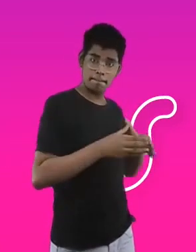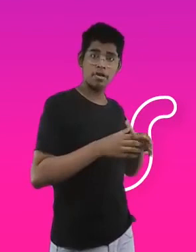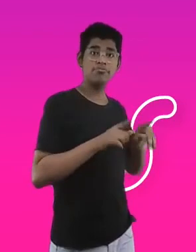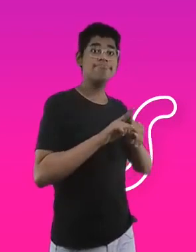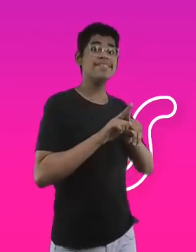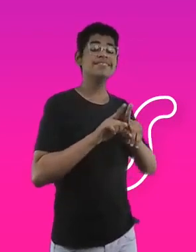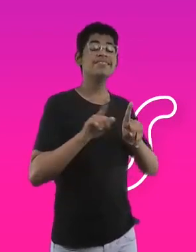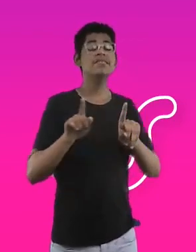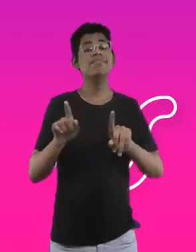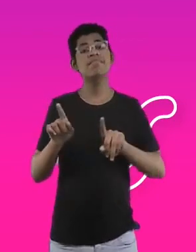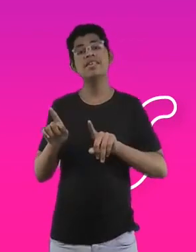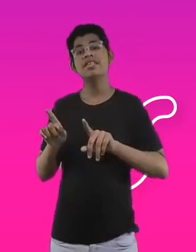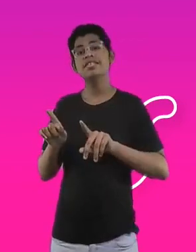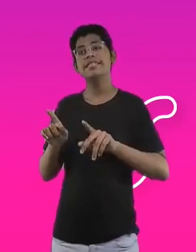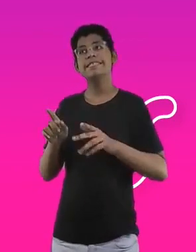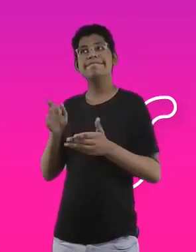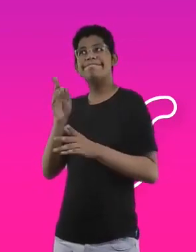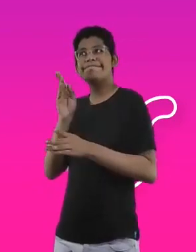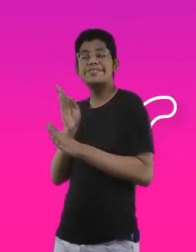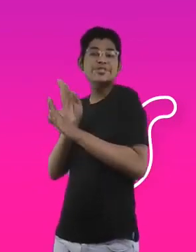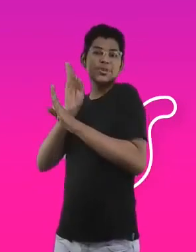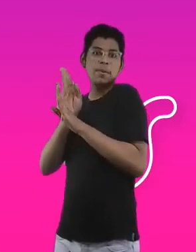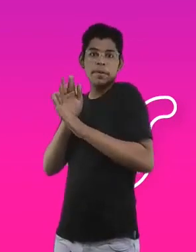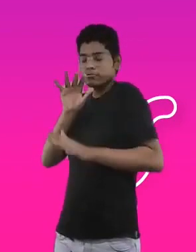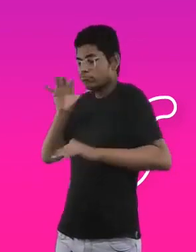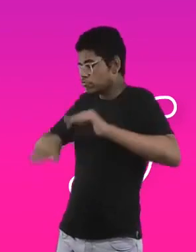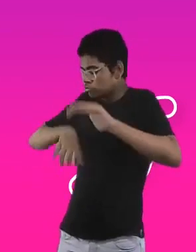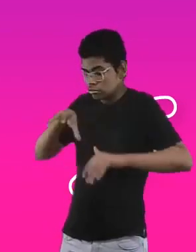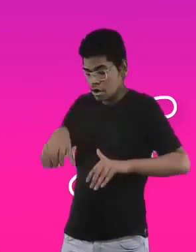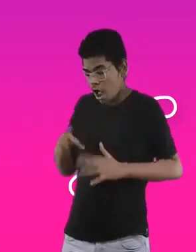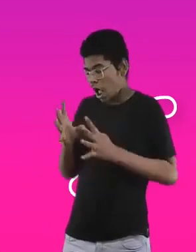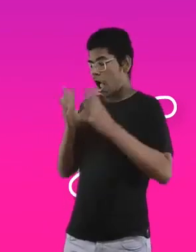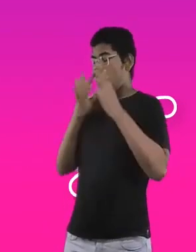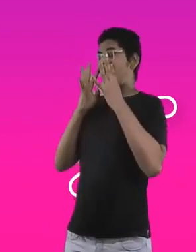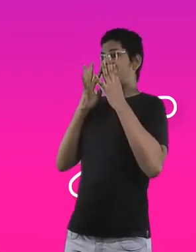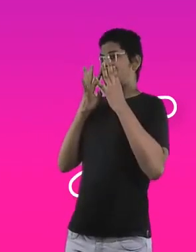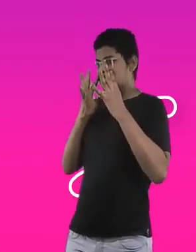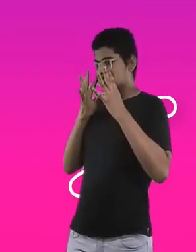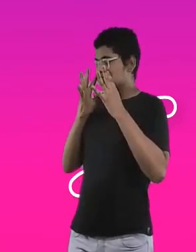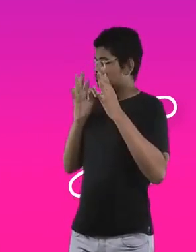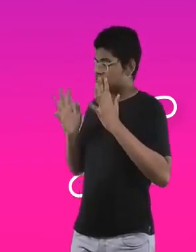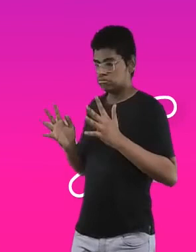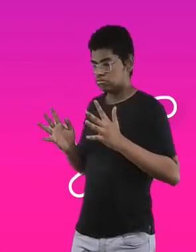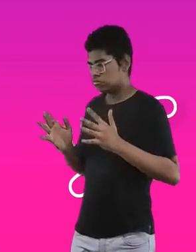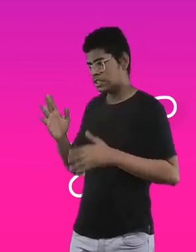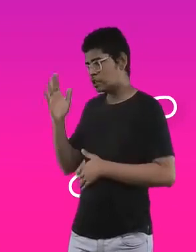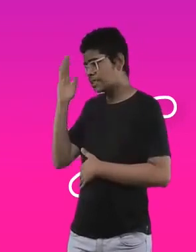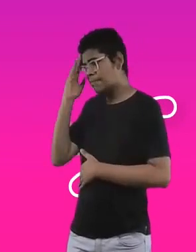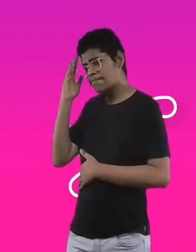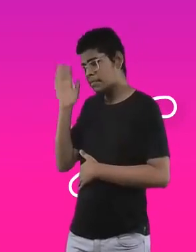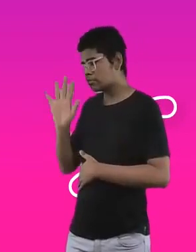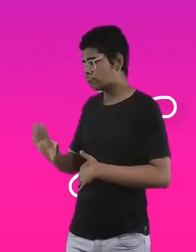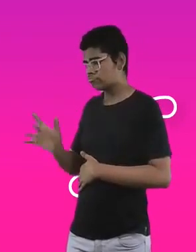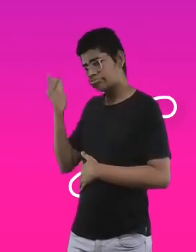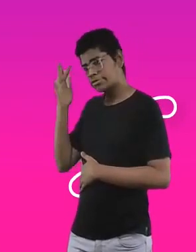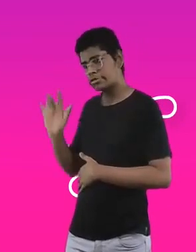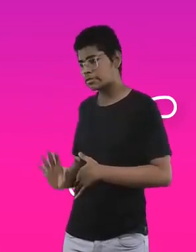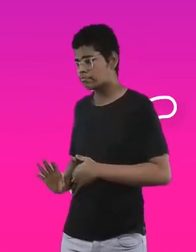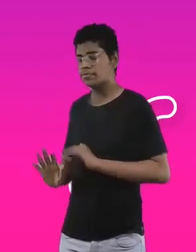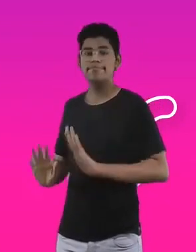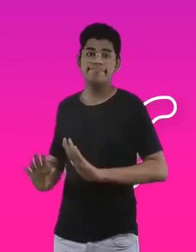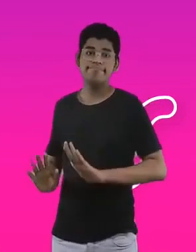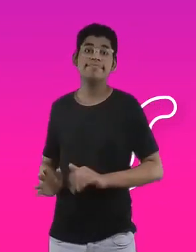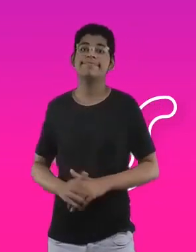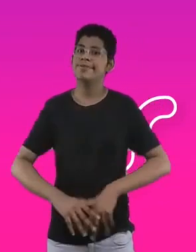um tesouro que vocês não têm ideia do tamanho e da potência que ele possui. Isso vai inspirar vocês cada vez mais. Então, deixo esse convite, né,